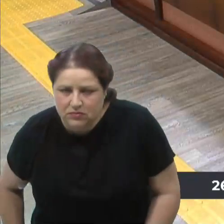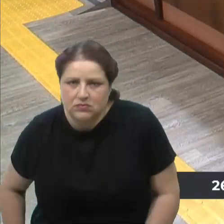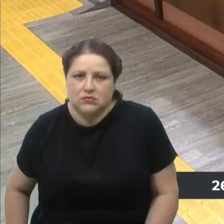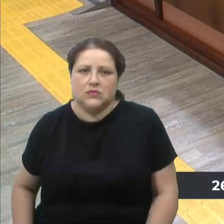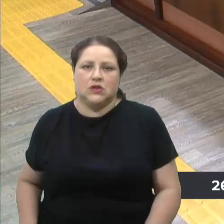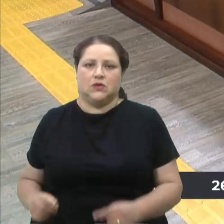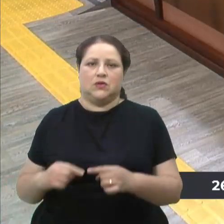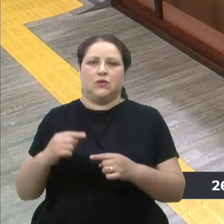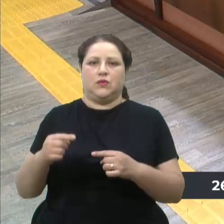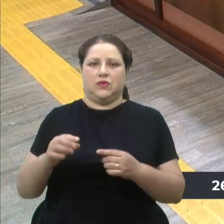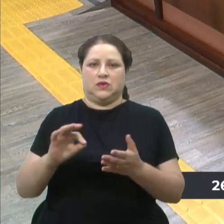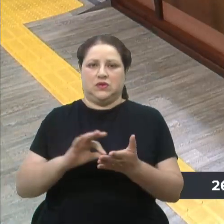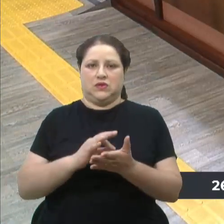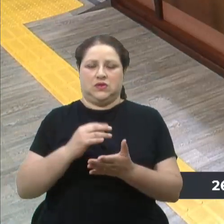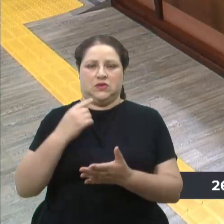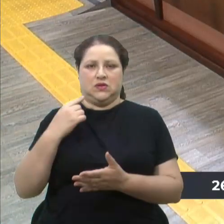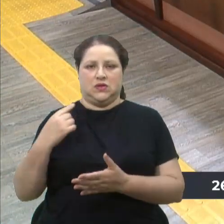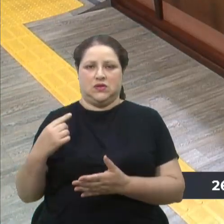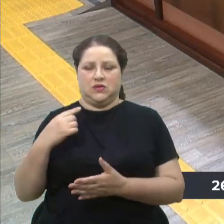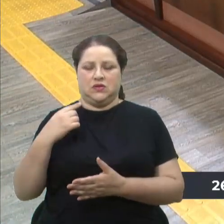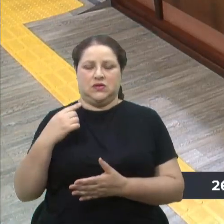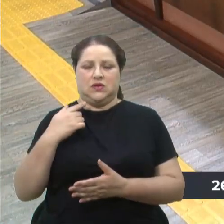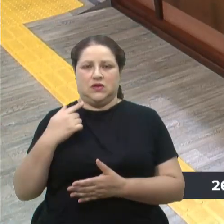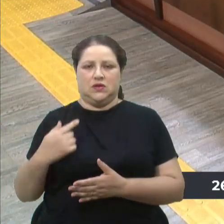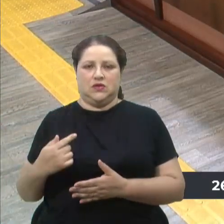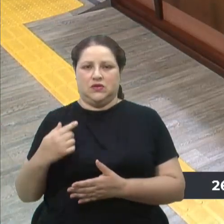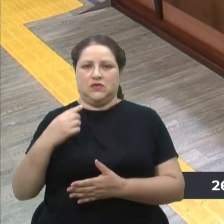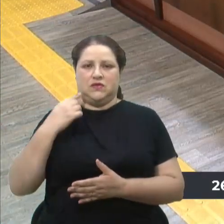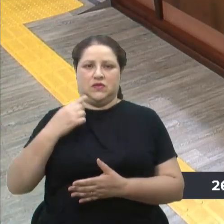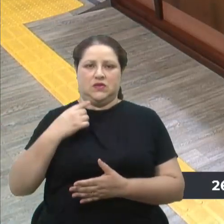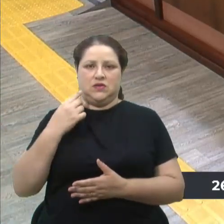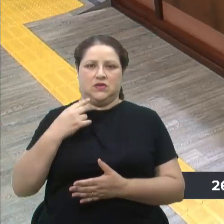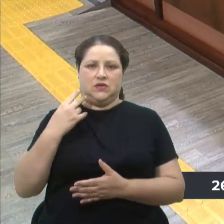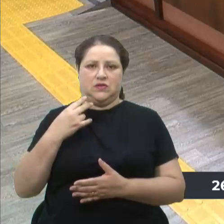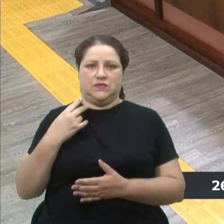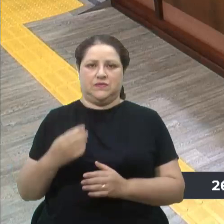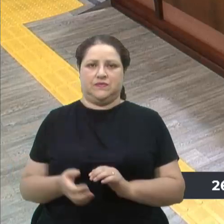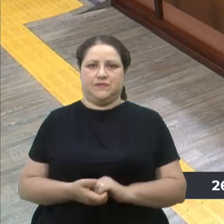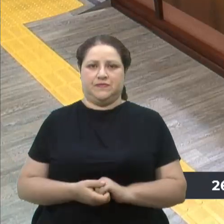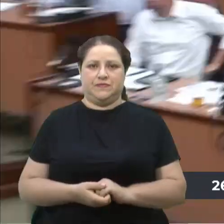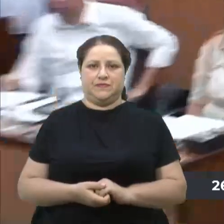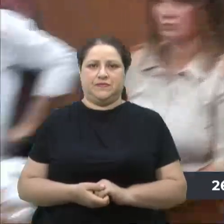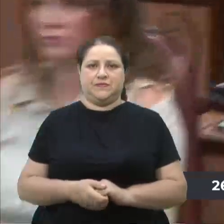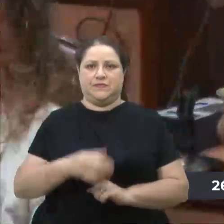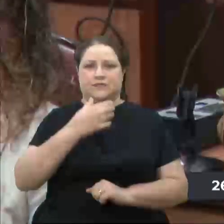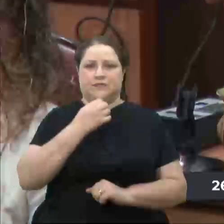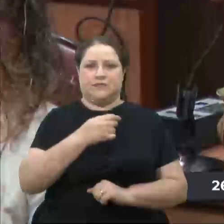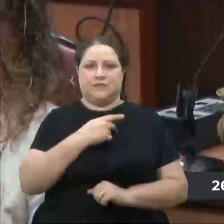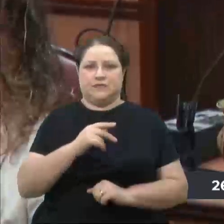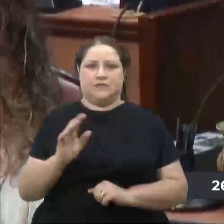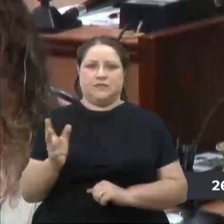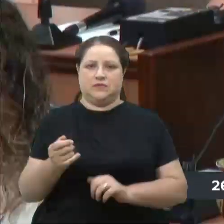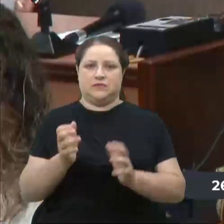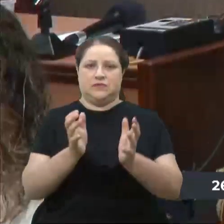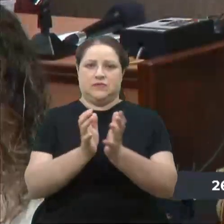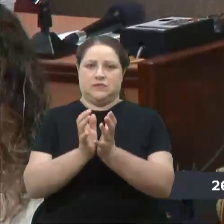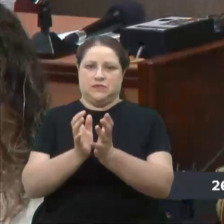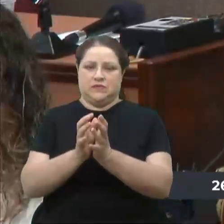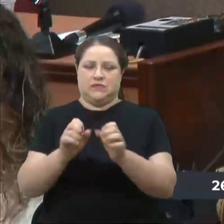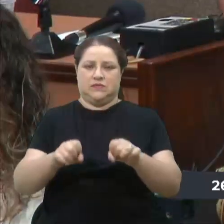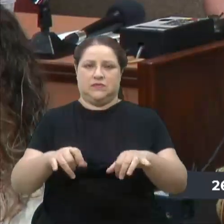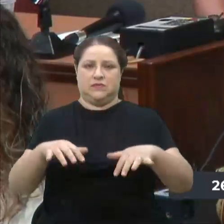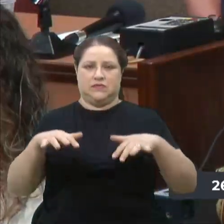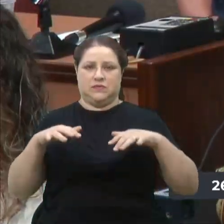com a palavra senhor presidente nobres colegas a plateia né e a quem nos assiste